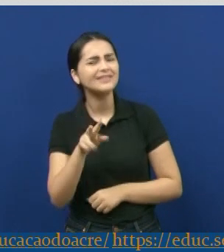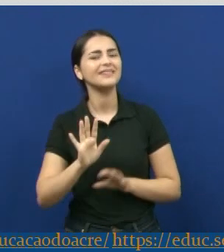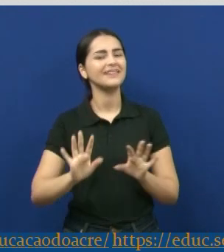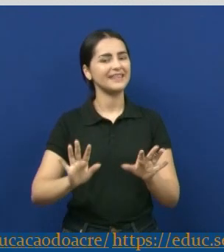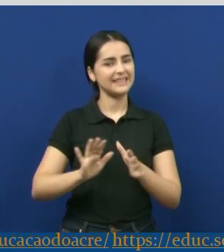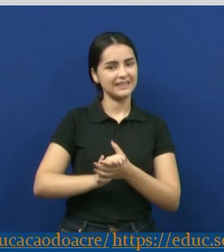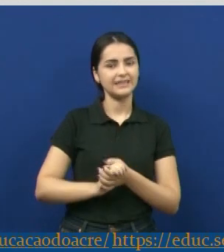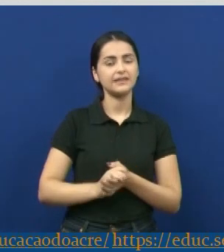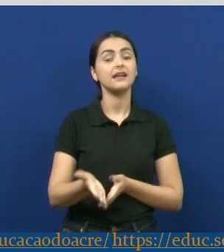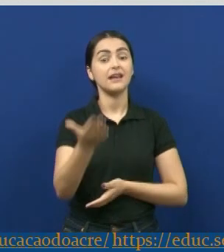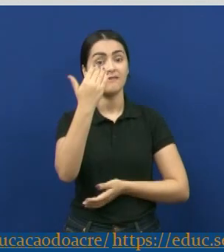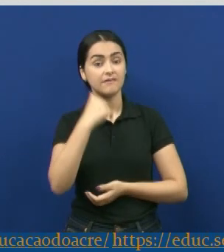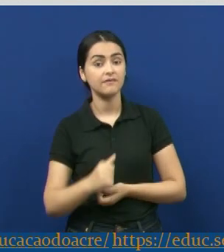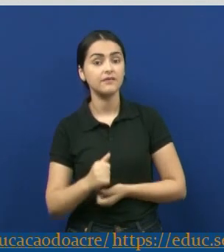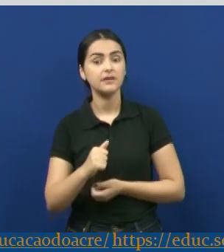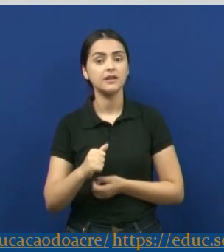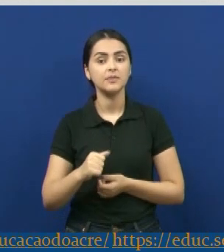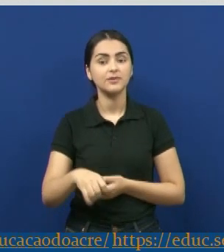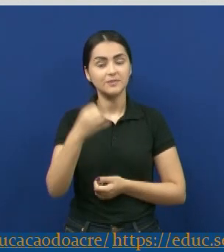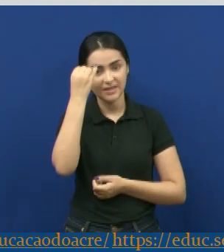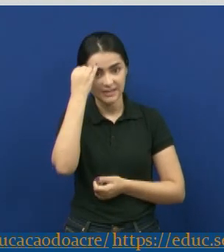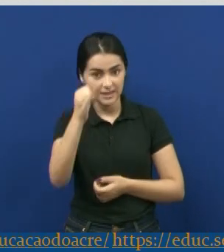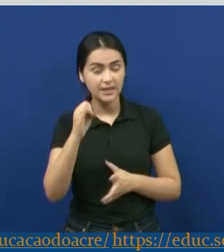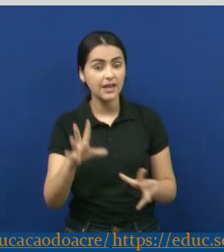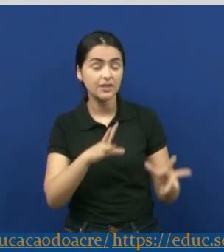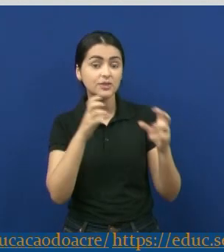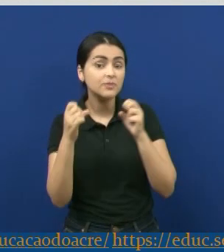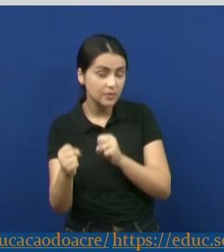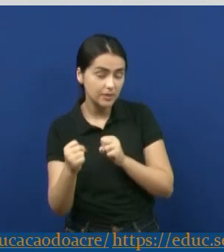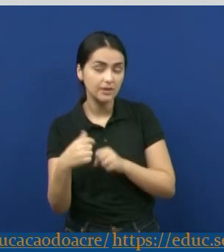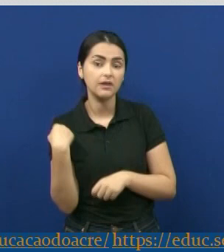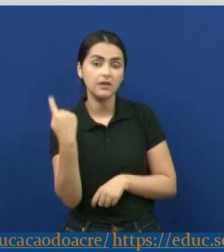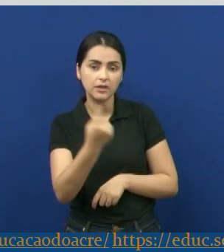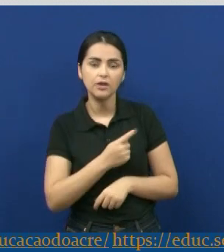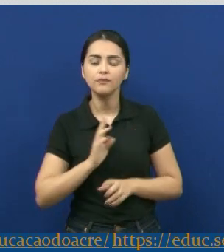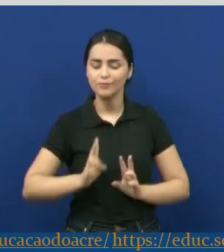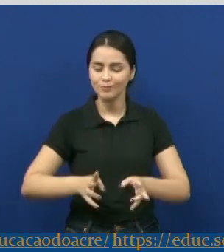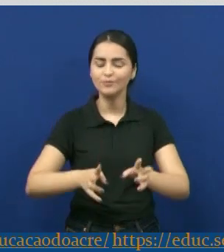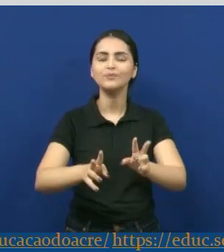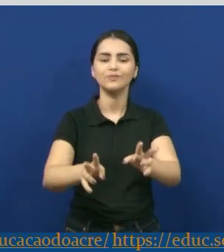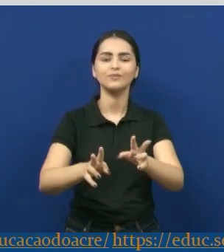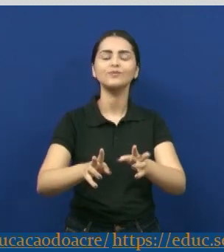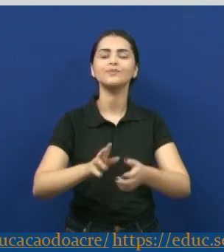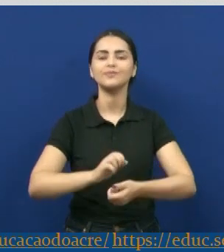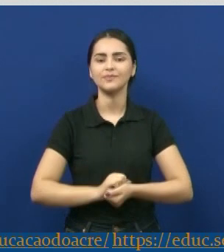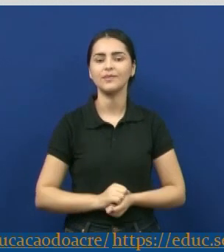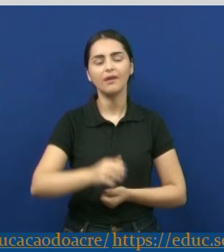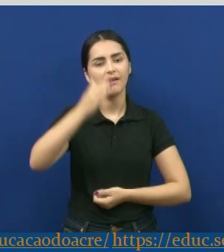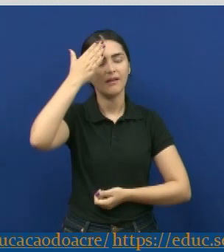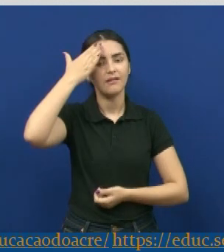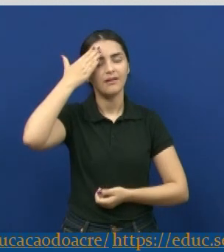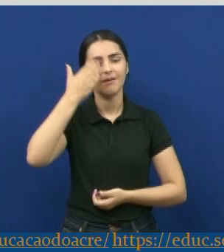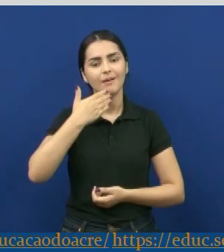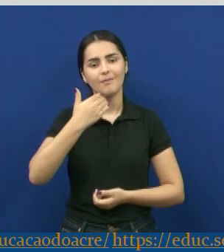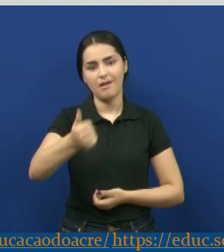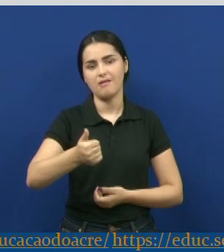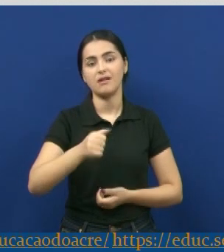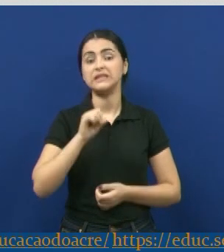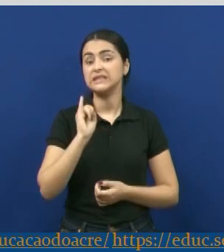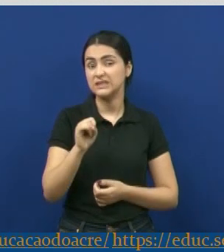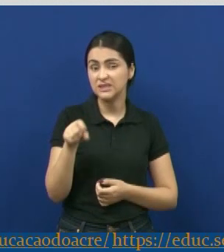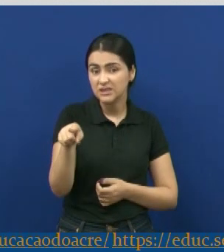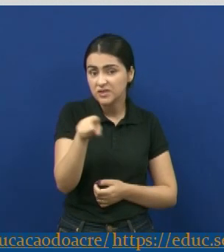hein? Então, vamos com essa ideia de poder, nós vamos seguir em frente e compreender melhor. Se